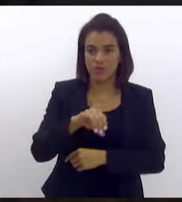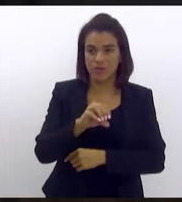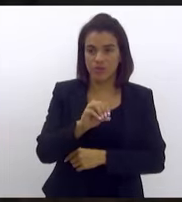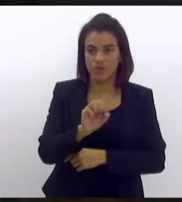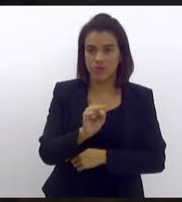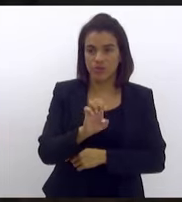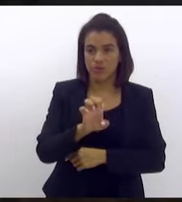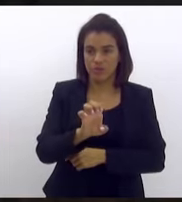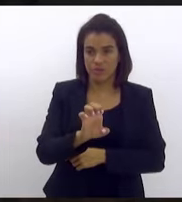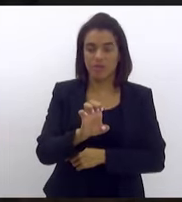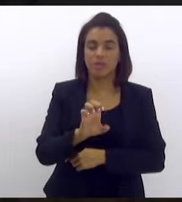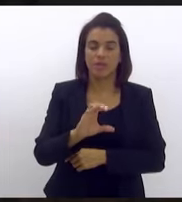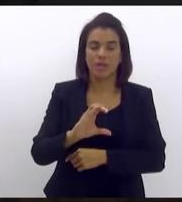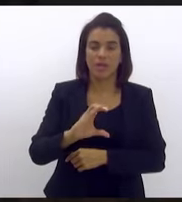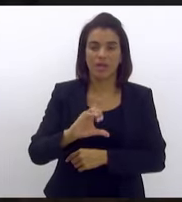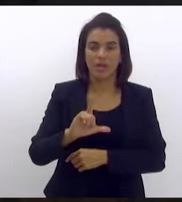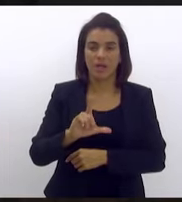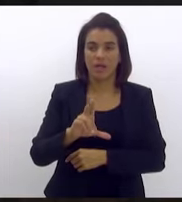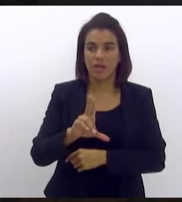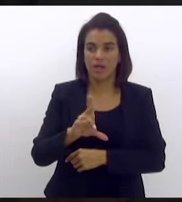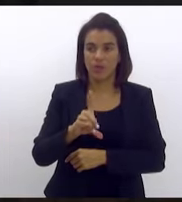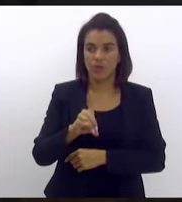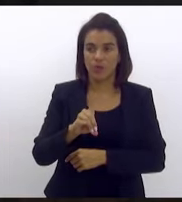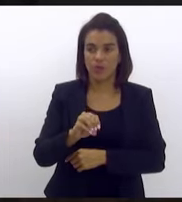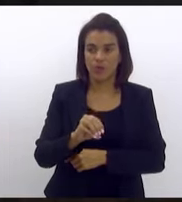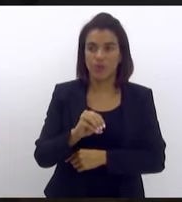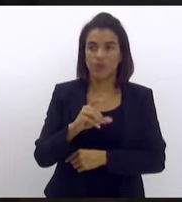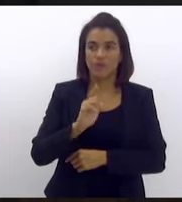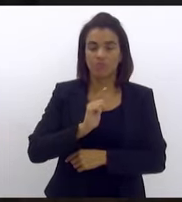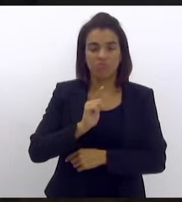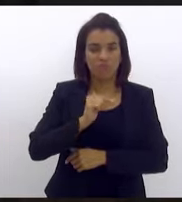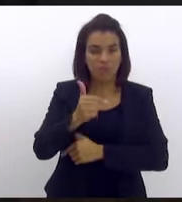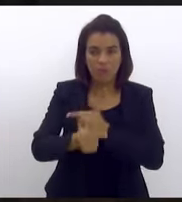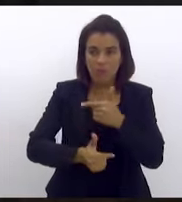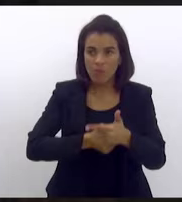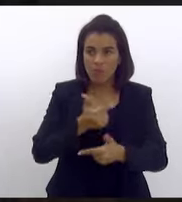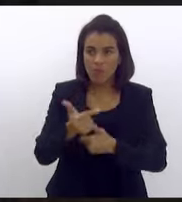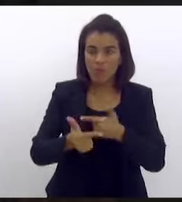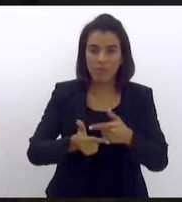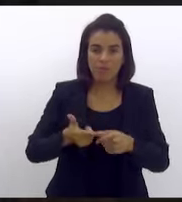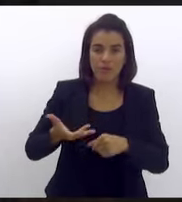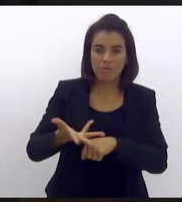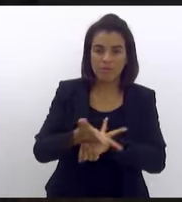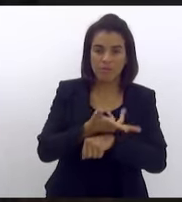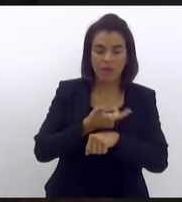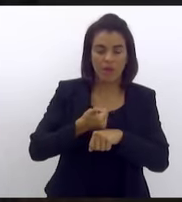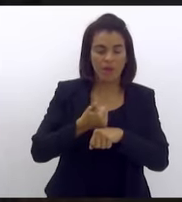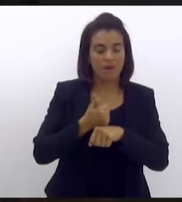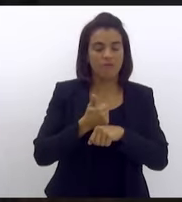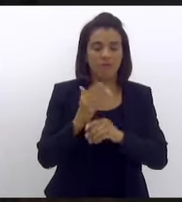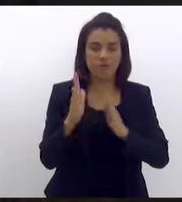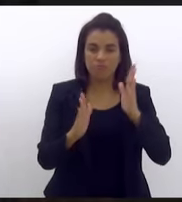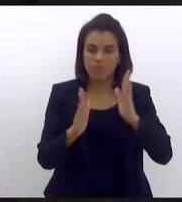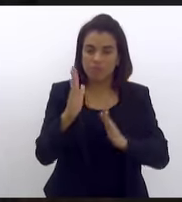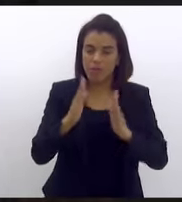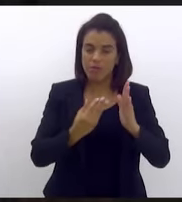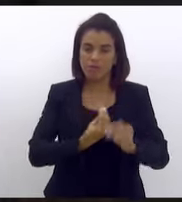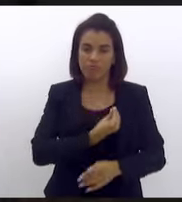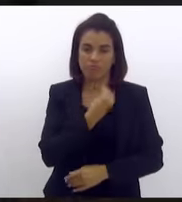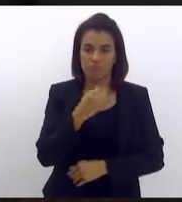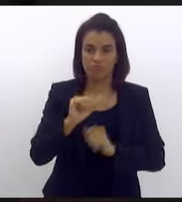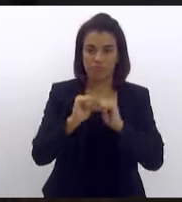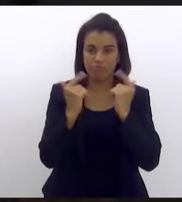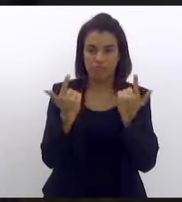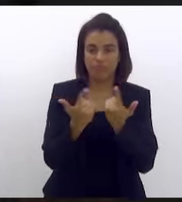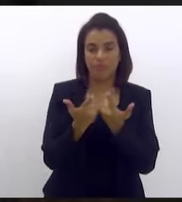Martins, nosso conterrâneo, que tem um grande serviço para o Estado do Rio de Janeiro no tempo que ficou nessa casa aqui. Então, por